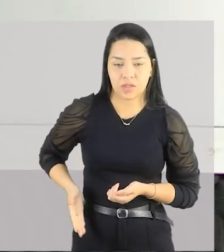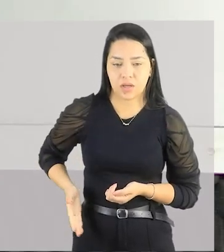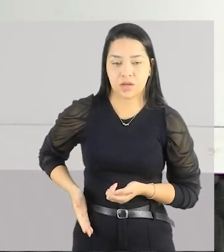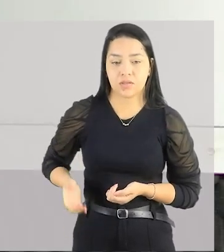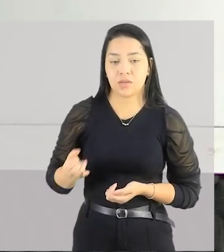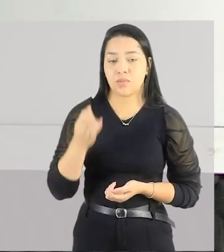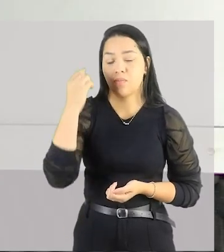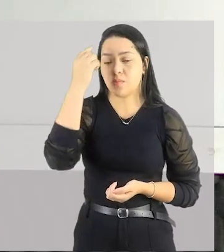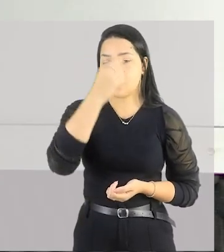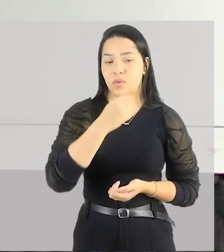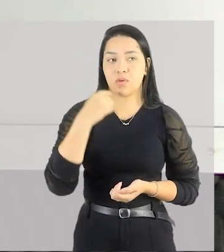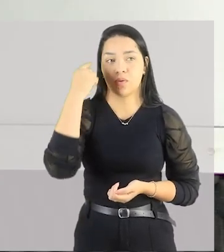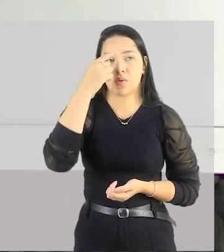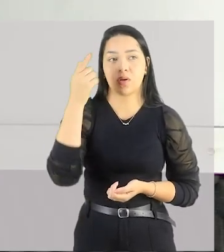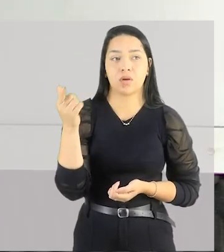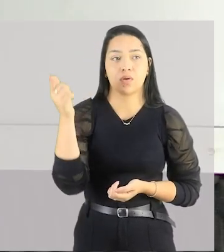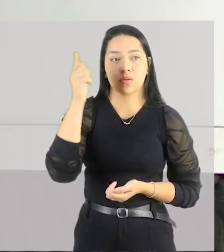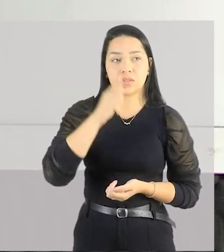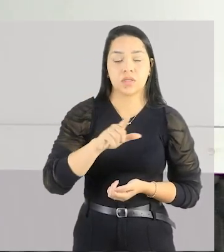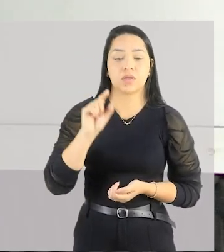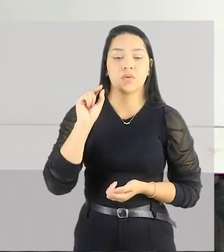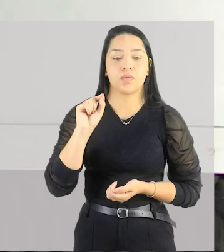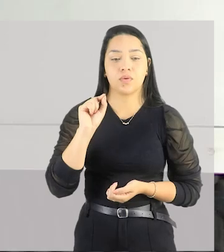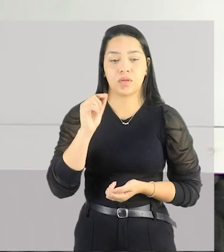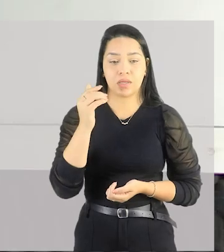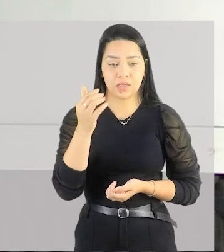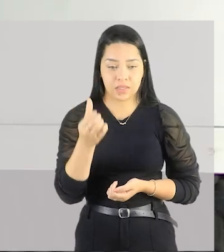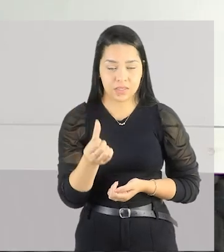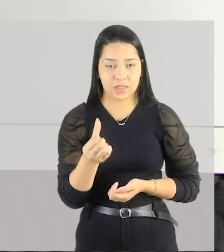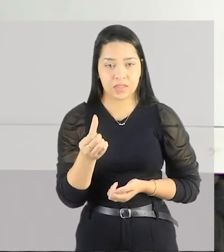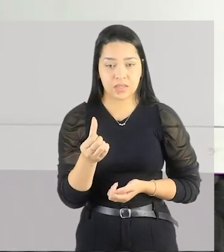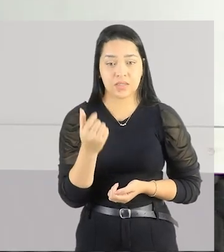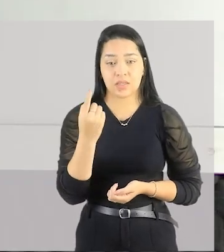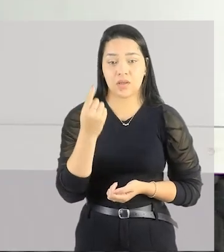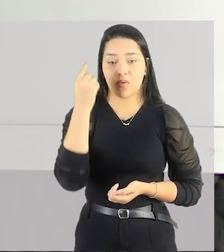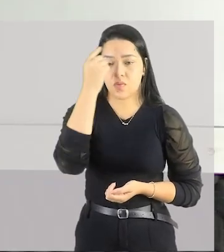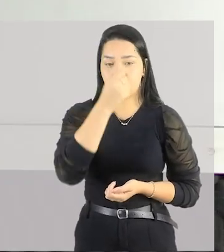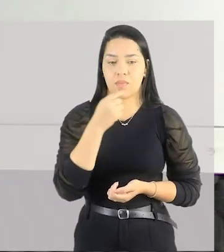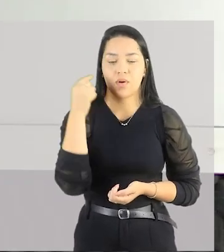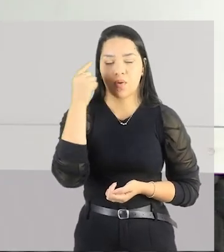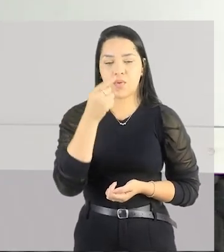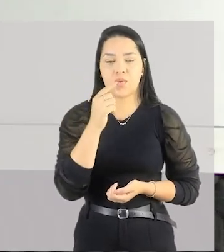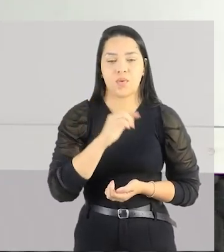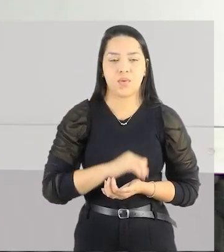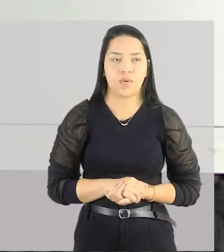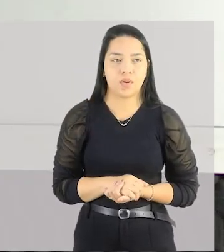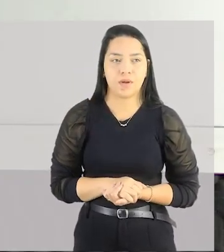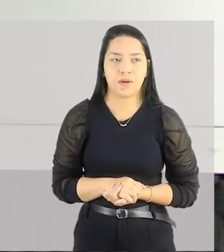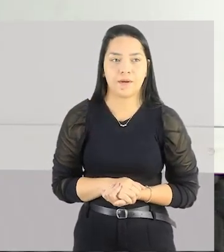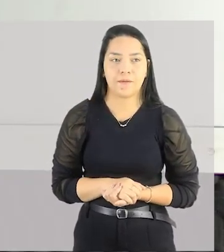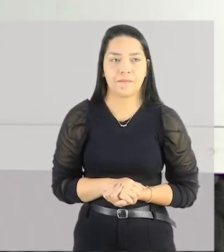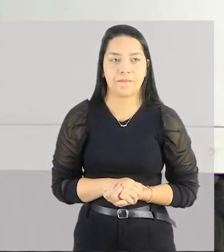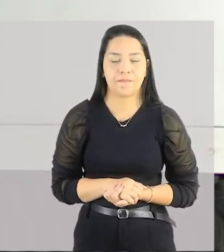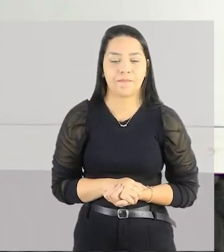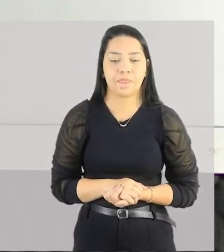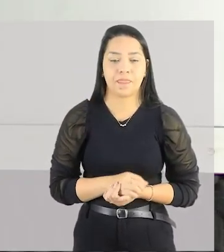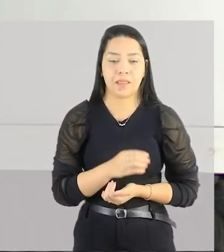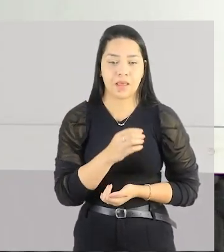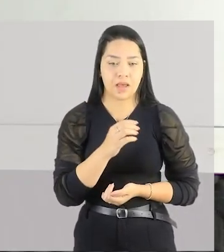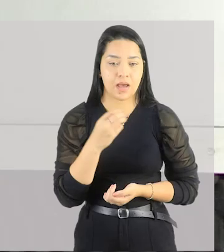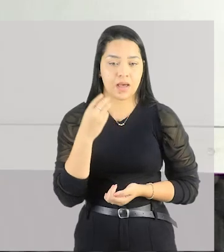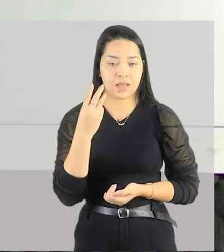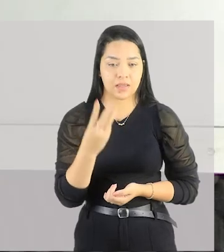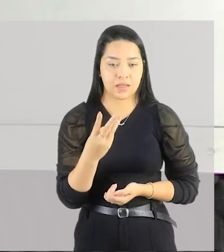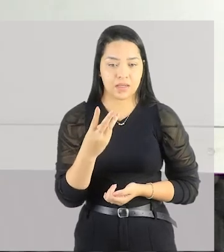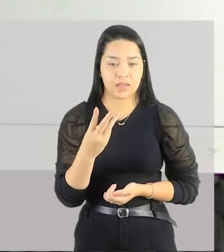confeccionada por hora. Ele consegue confeccionar 6 calças em uma hora, tá ok? Então aqui vai ser o que? A máquina 3,